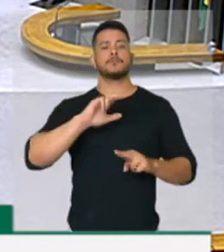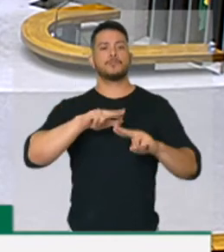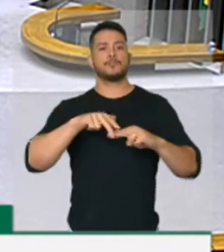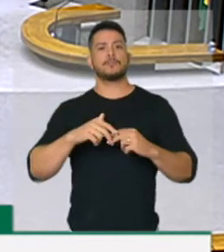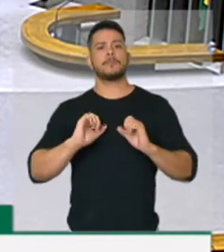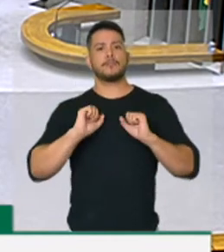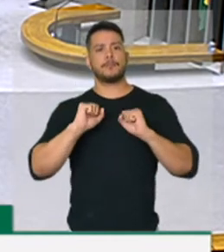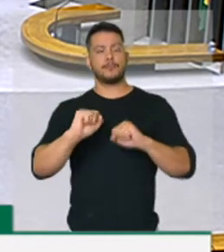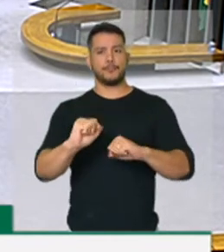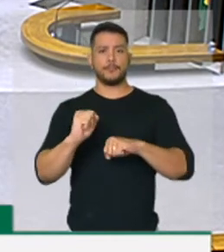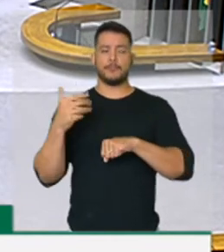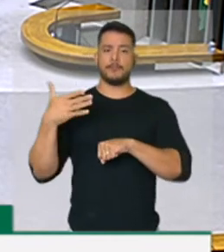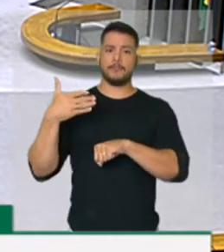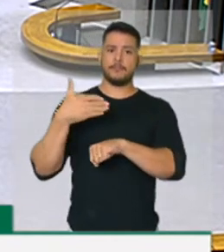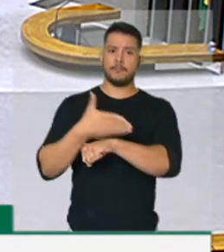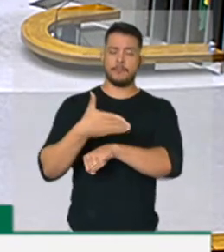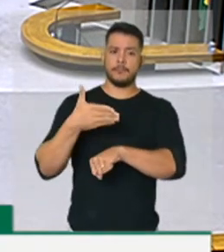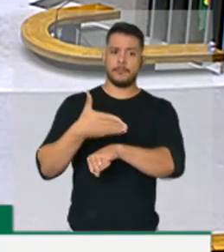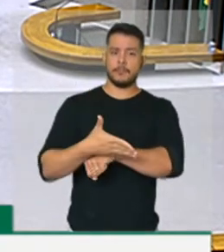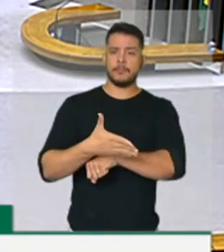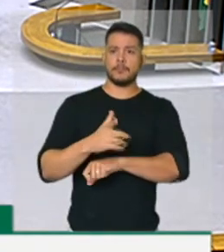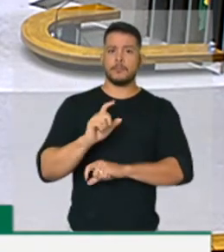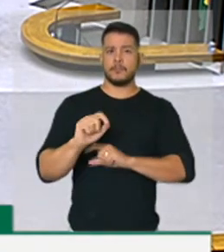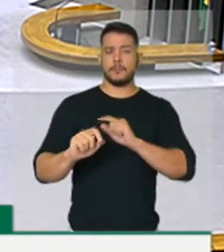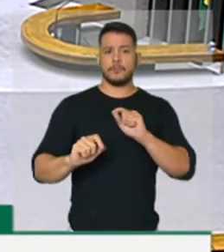participado do resgate